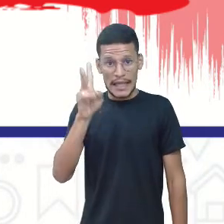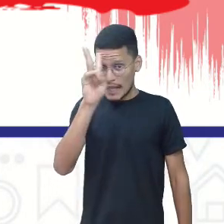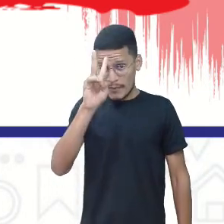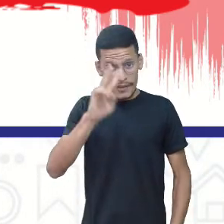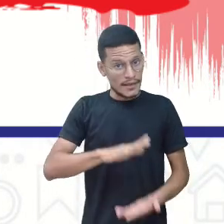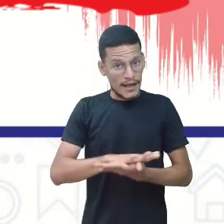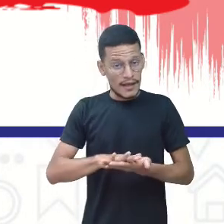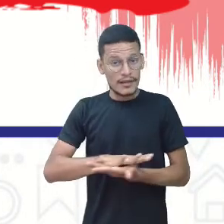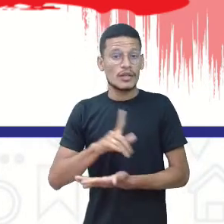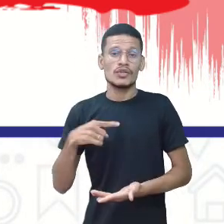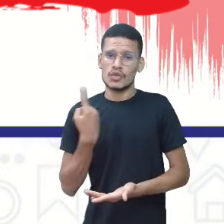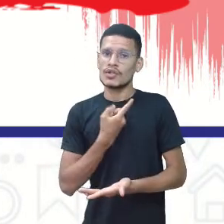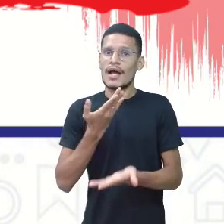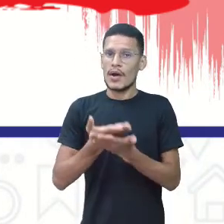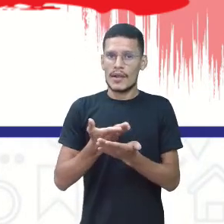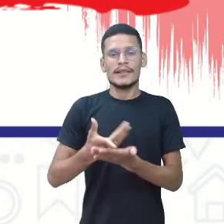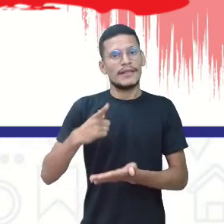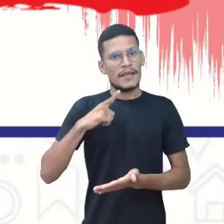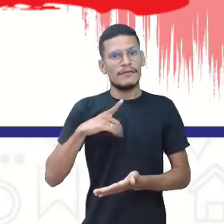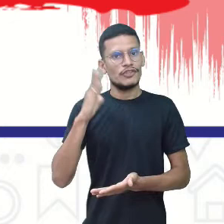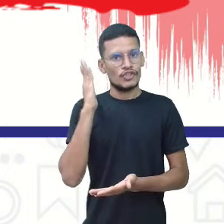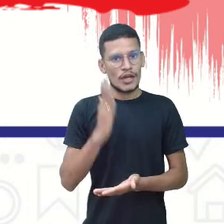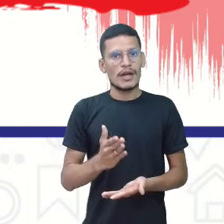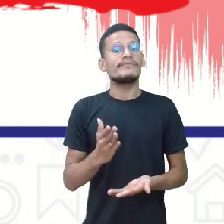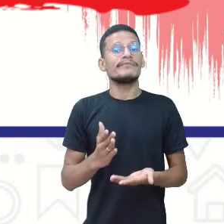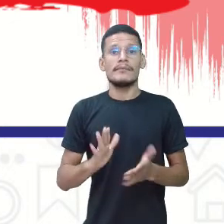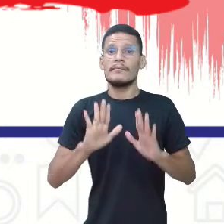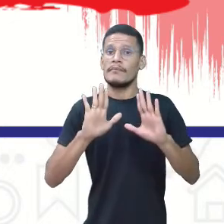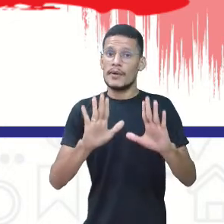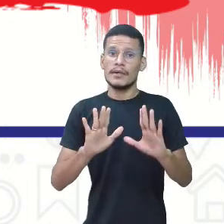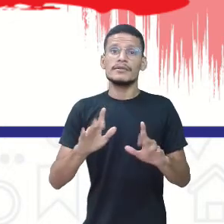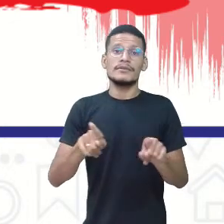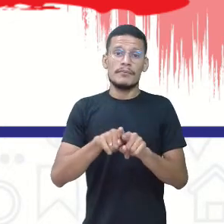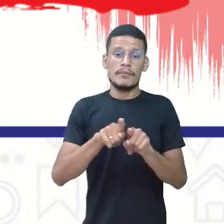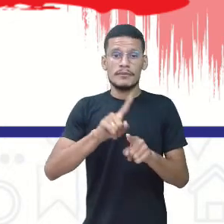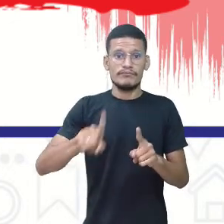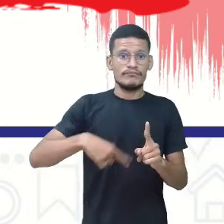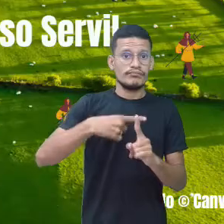né, sobre os povos germânicos, mais o